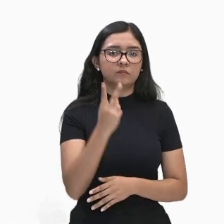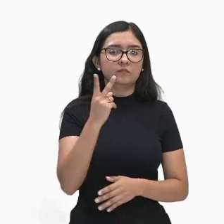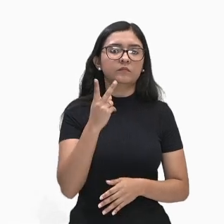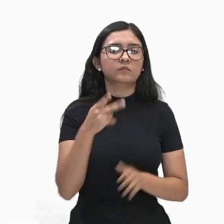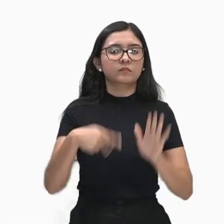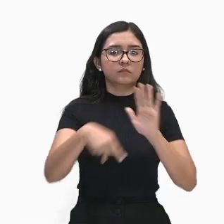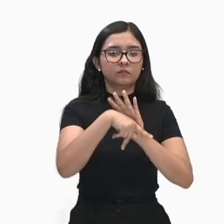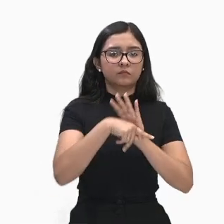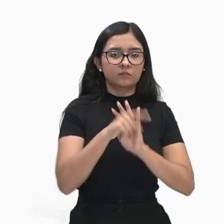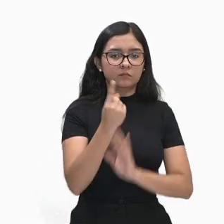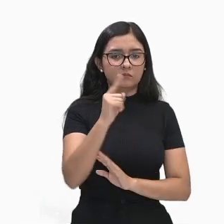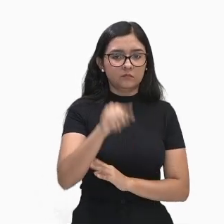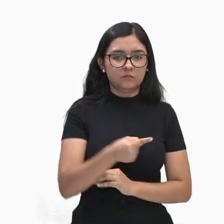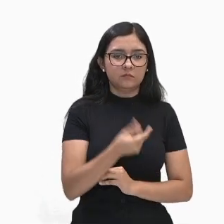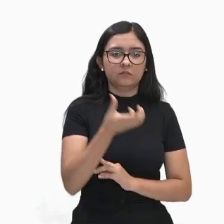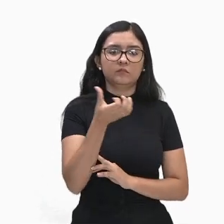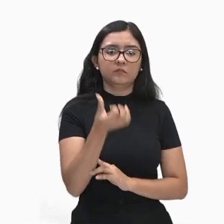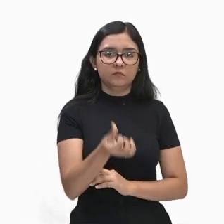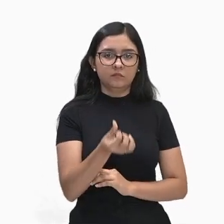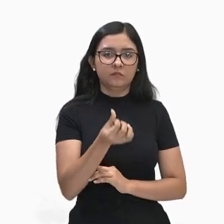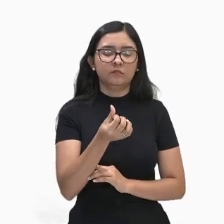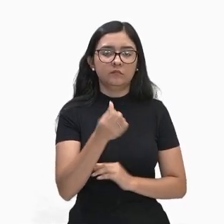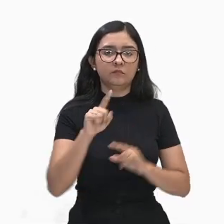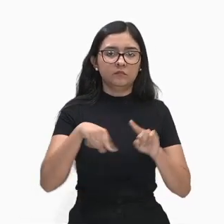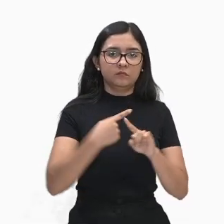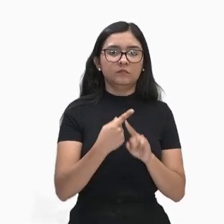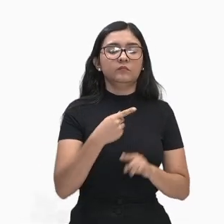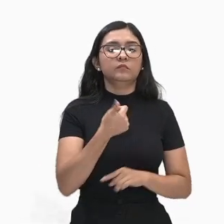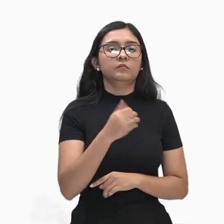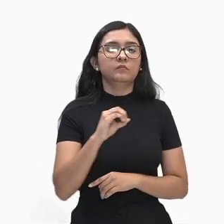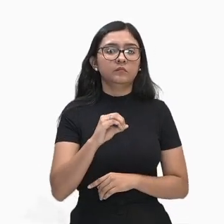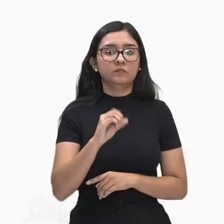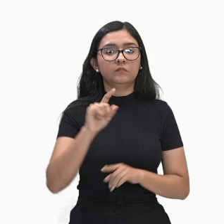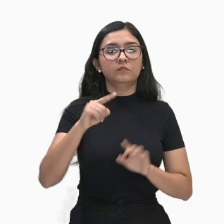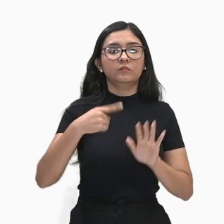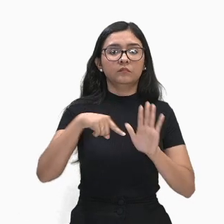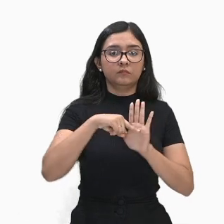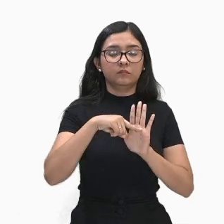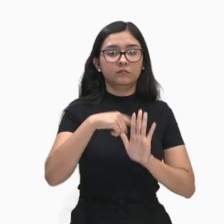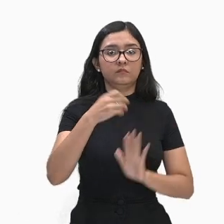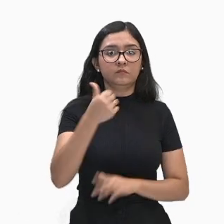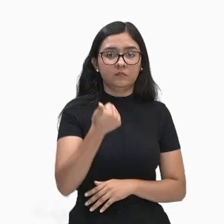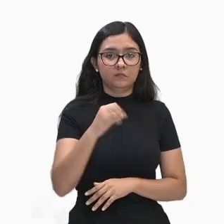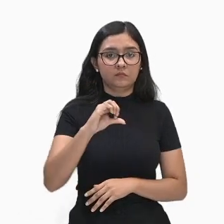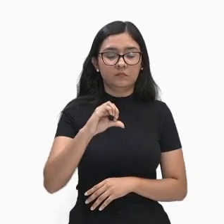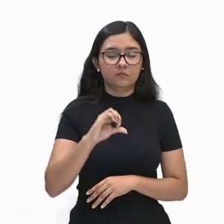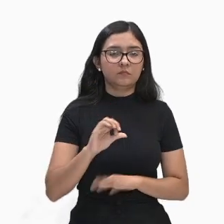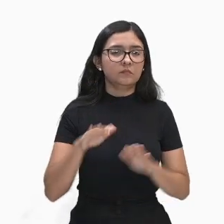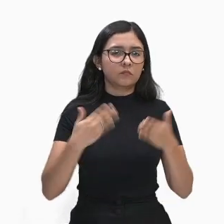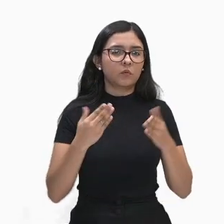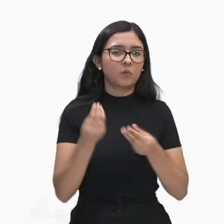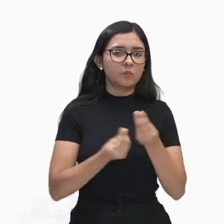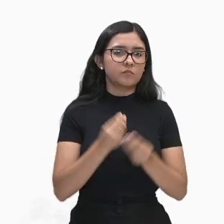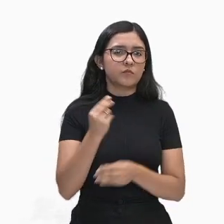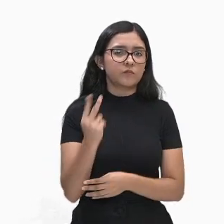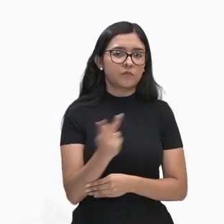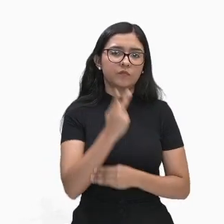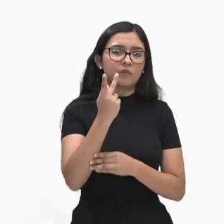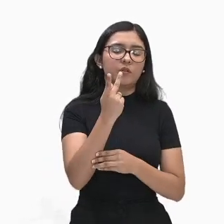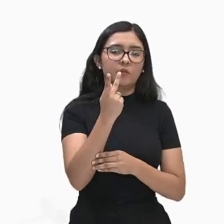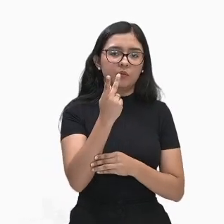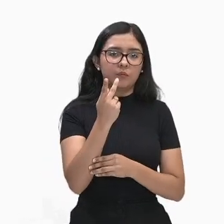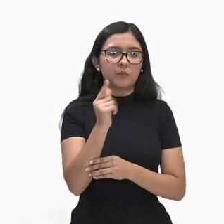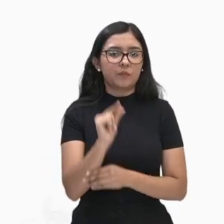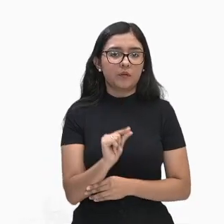10 elevado a menos 19, tá, pessoal? Então, como esse valor é a